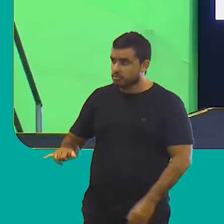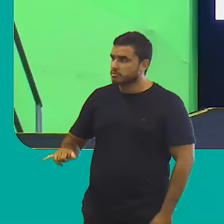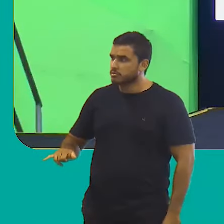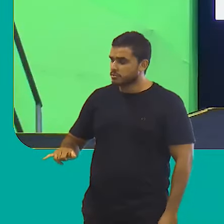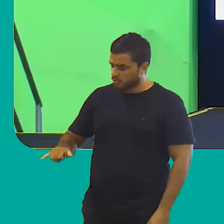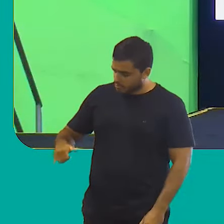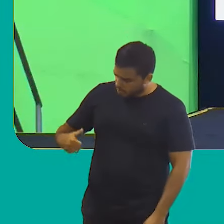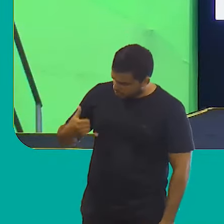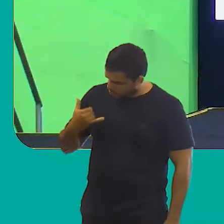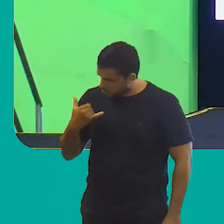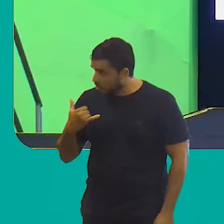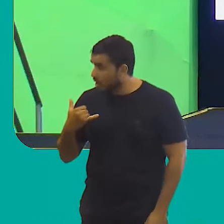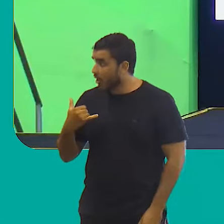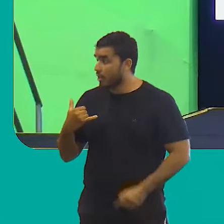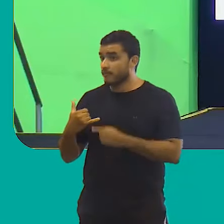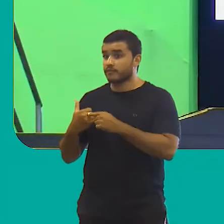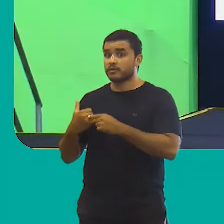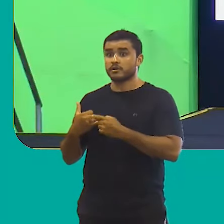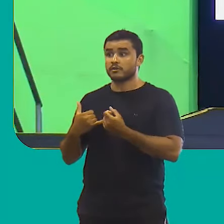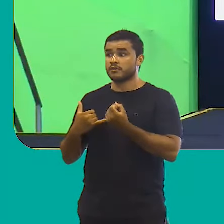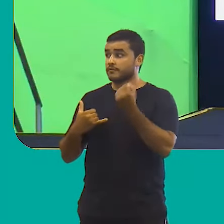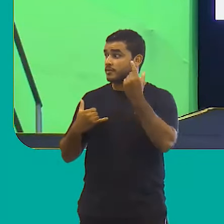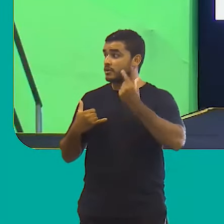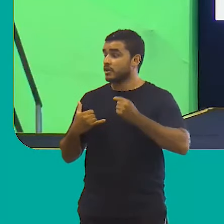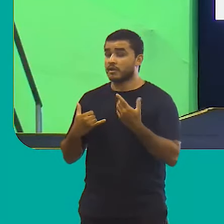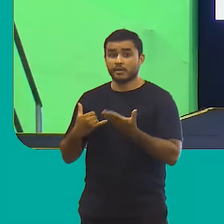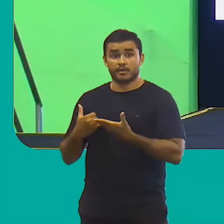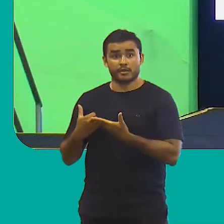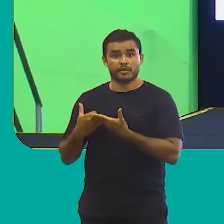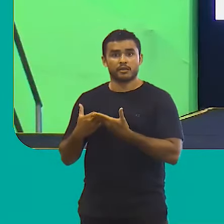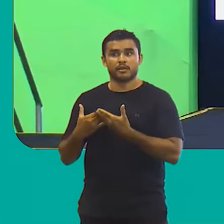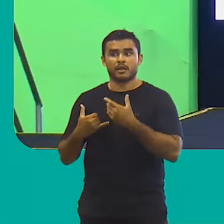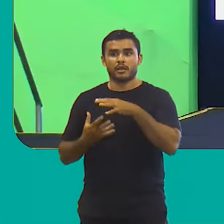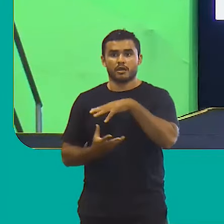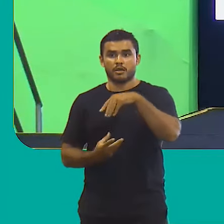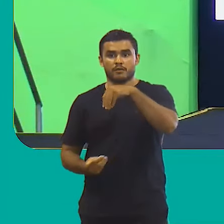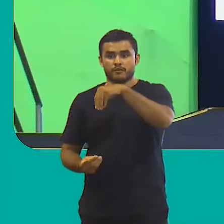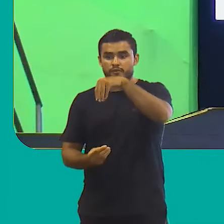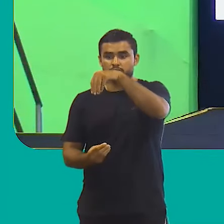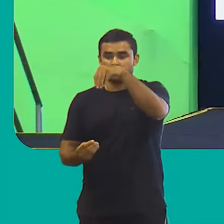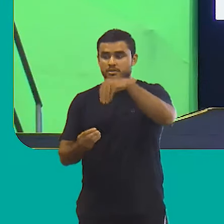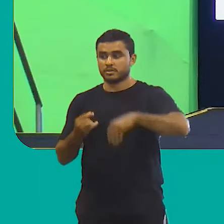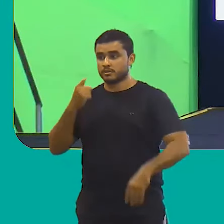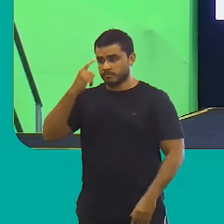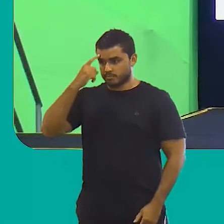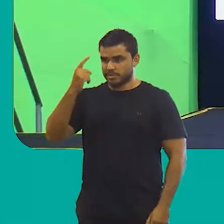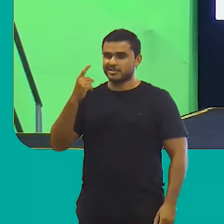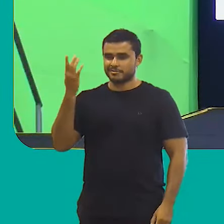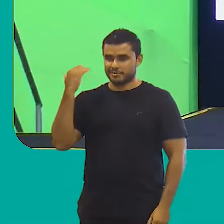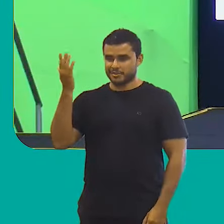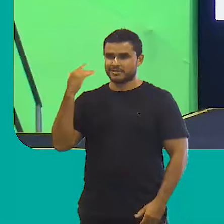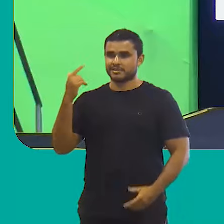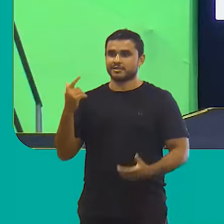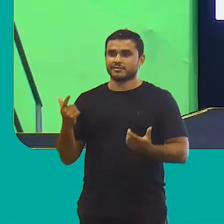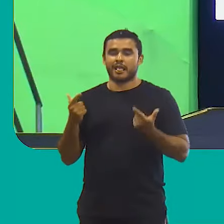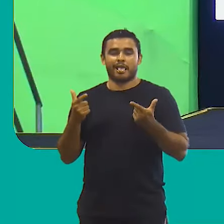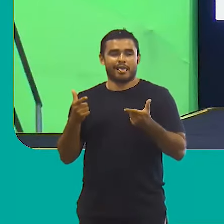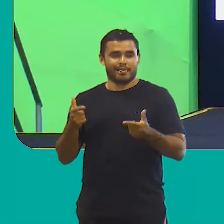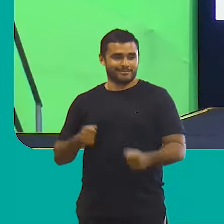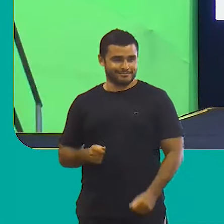chamada. Era meio que o povo dizia que era um fantasma, que ia dizer ali na TV que o celular ia tocar.